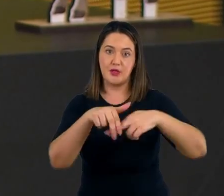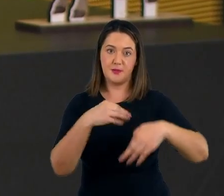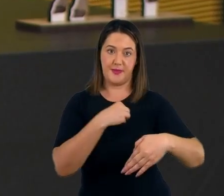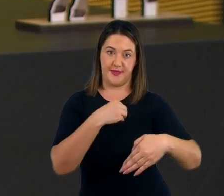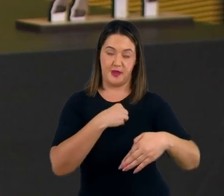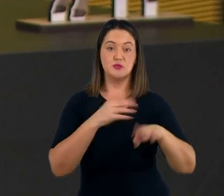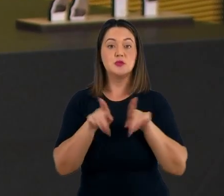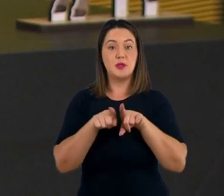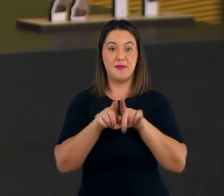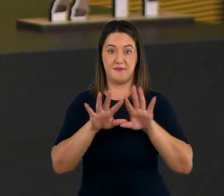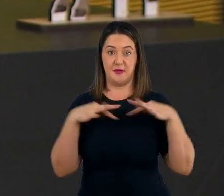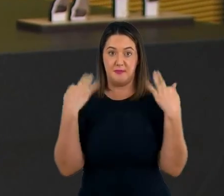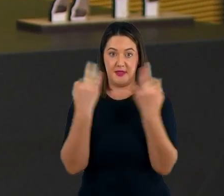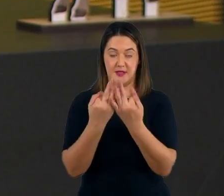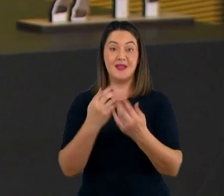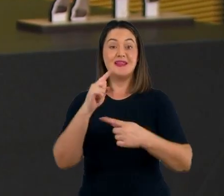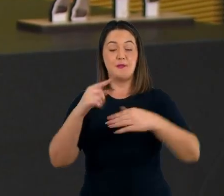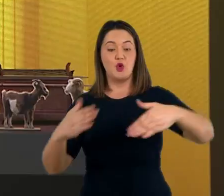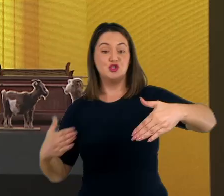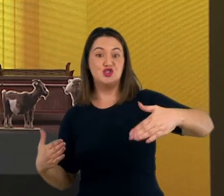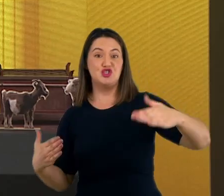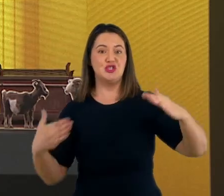dele e entrava